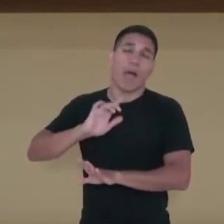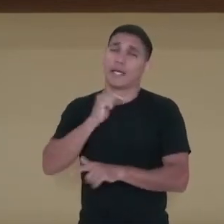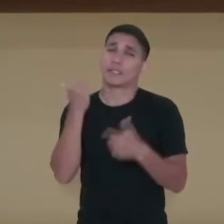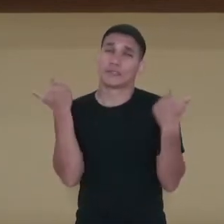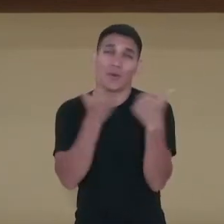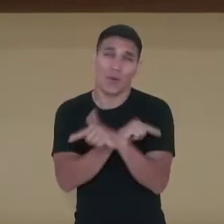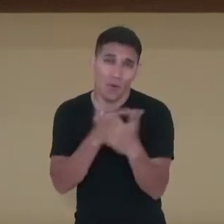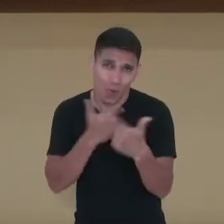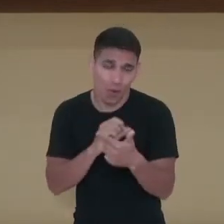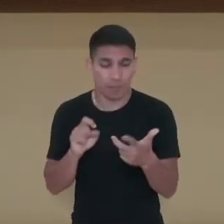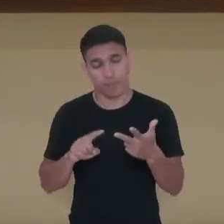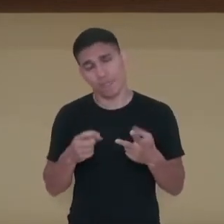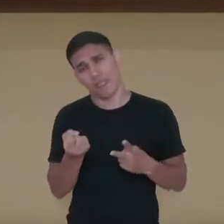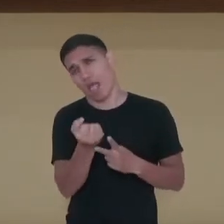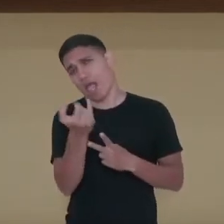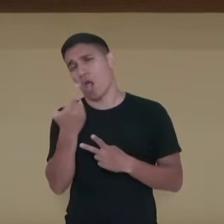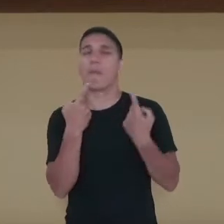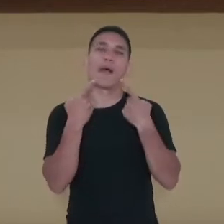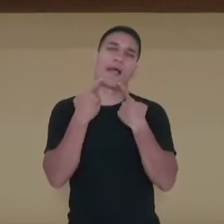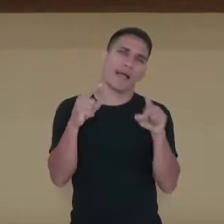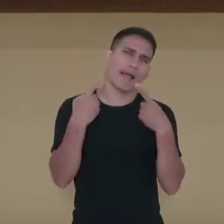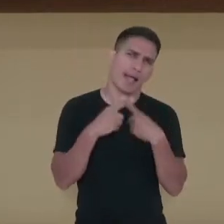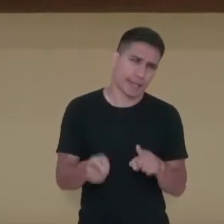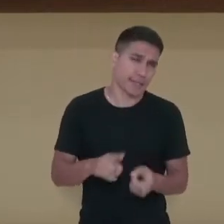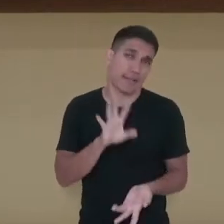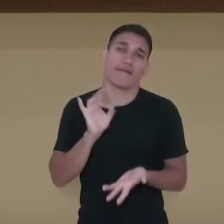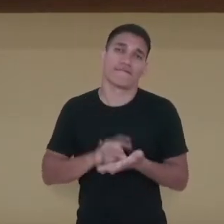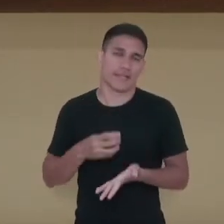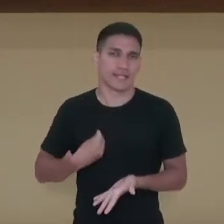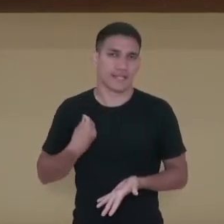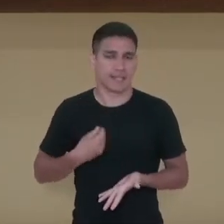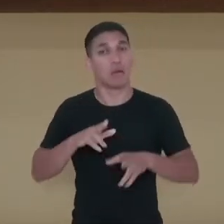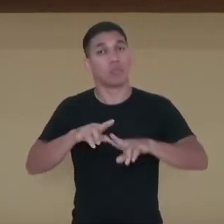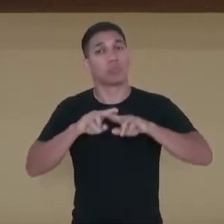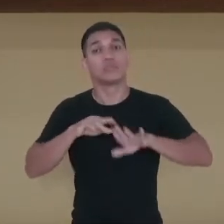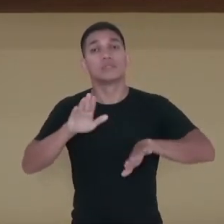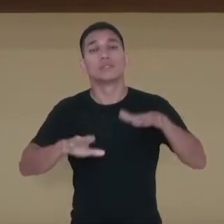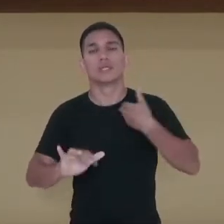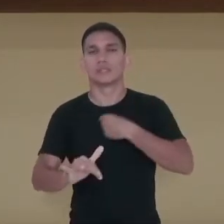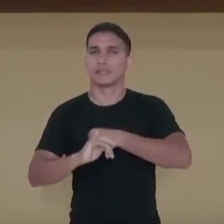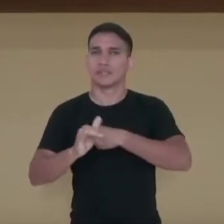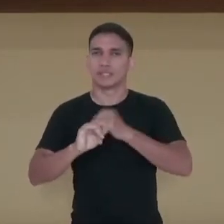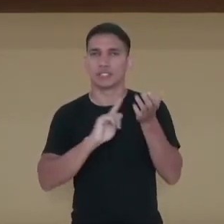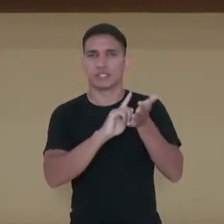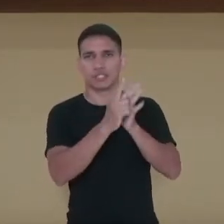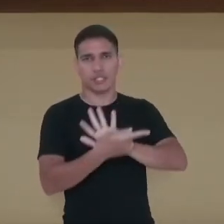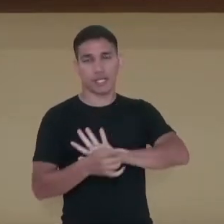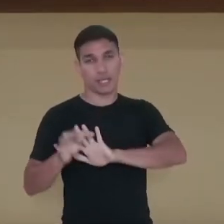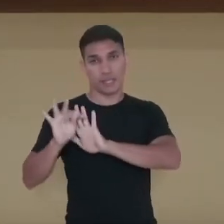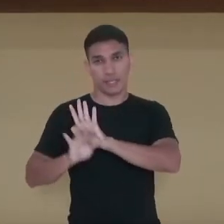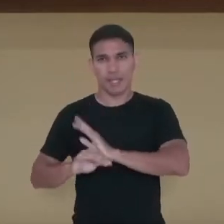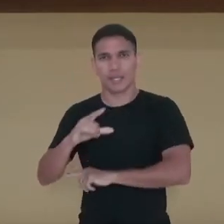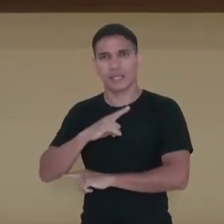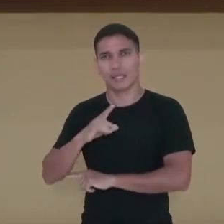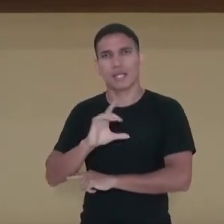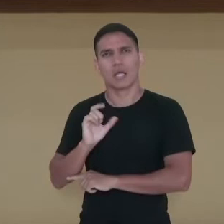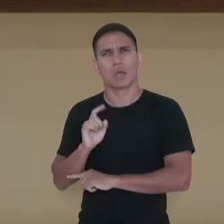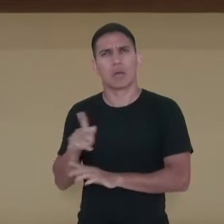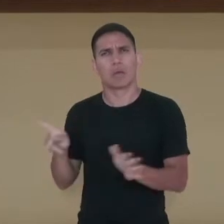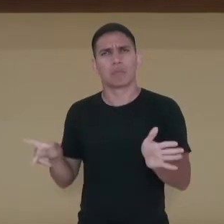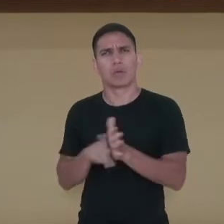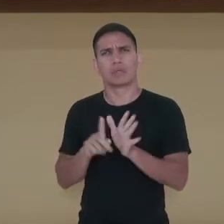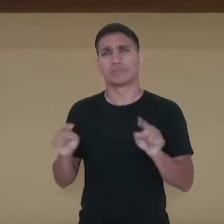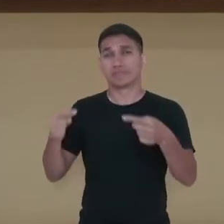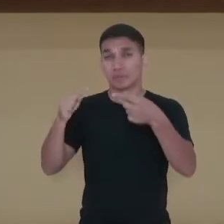cômico, algumas delas fazem críticas à realidade. Então a crônica é um gênero textual muitíssimo rico, que pode